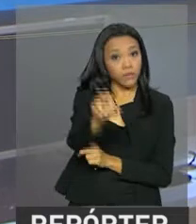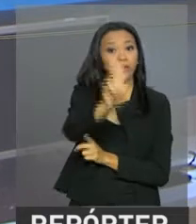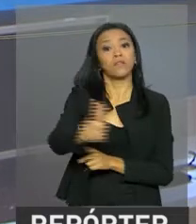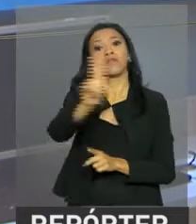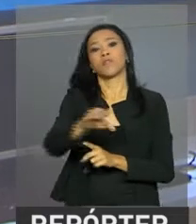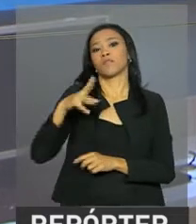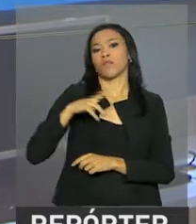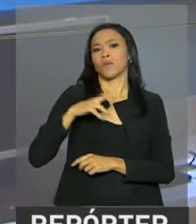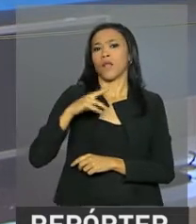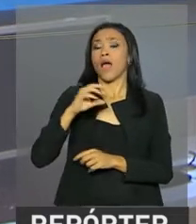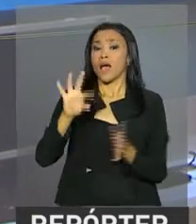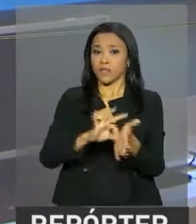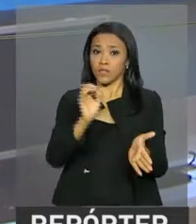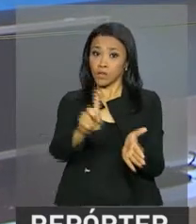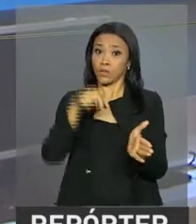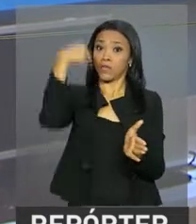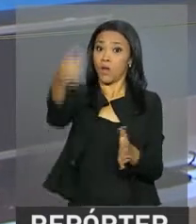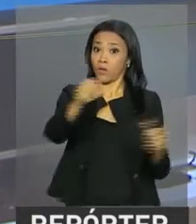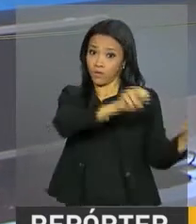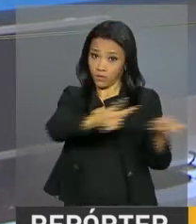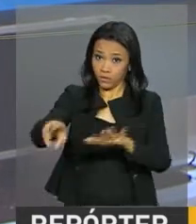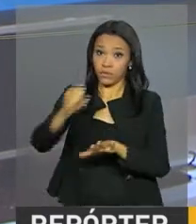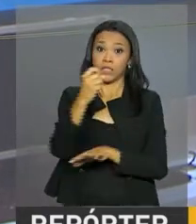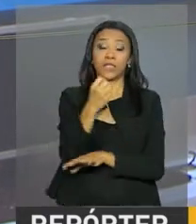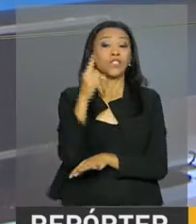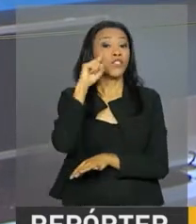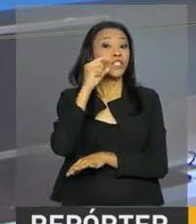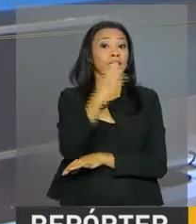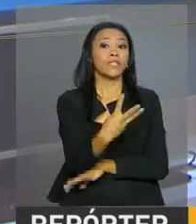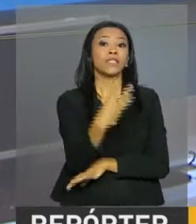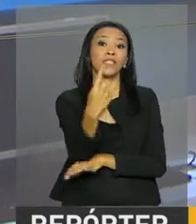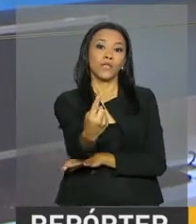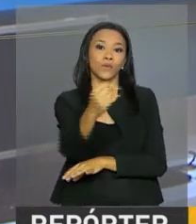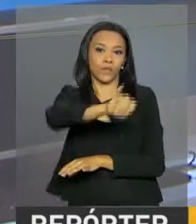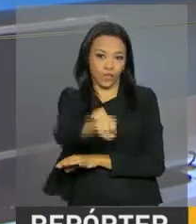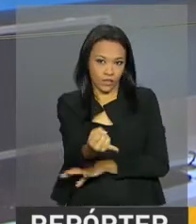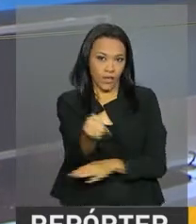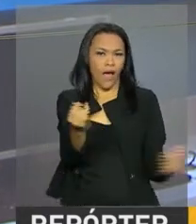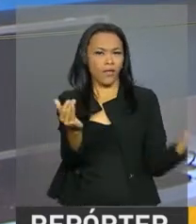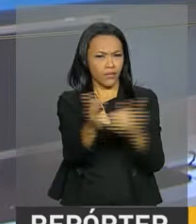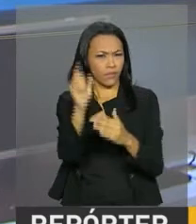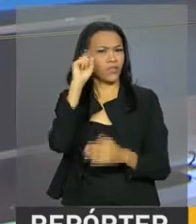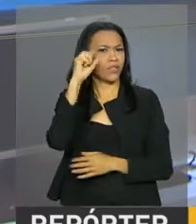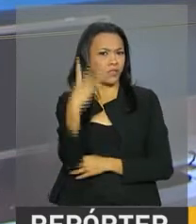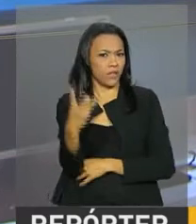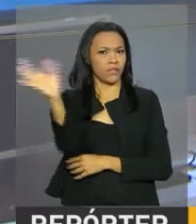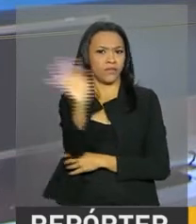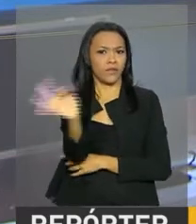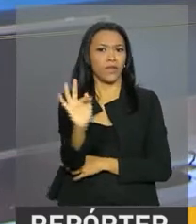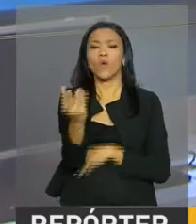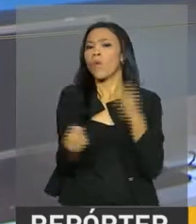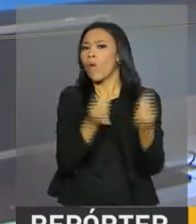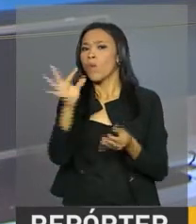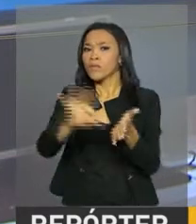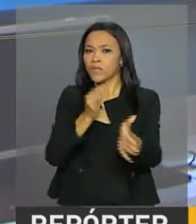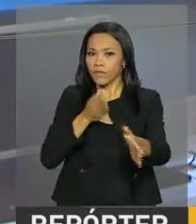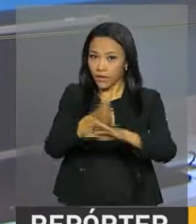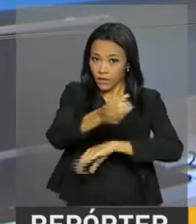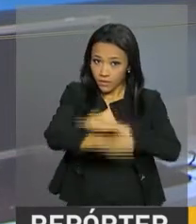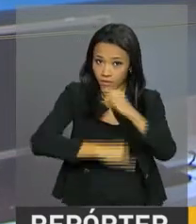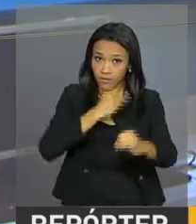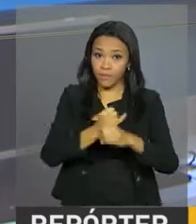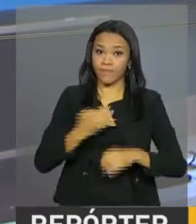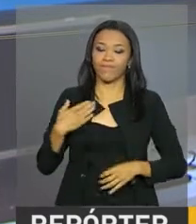inscrições começam na próxima semana dia 31 de janeiro e vão até o dia 3 de fevereiro para se inscrever basta acessar site prouni